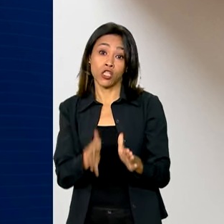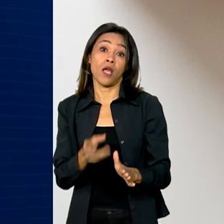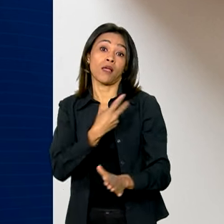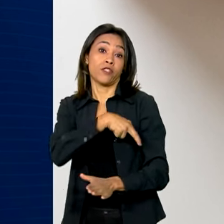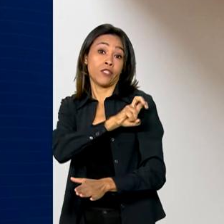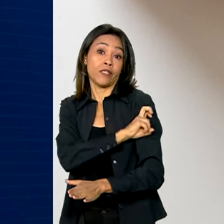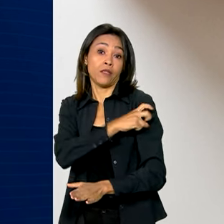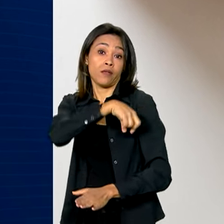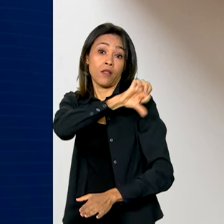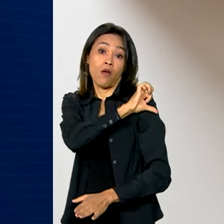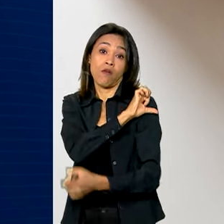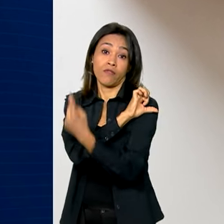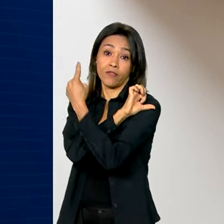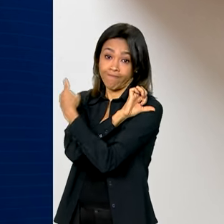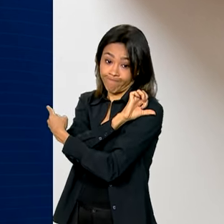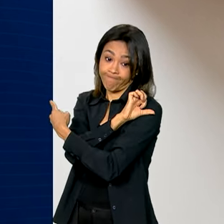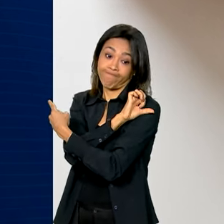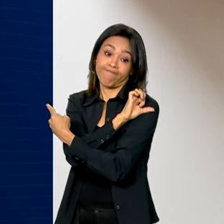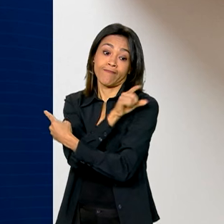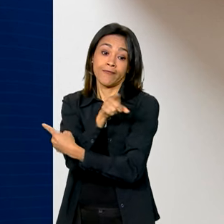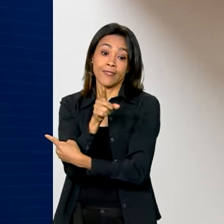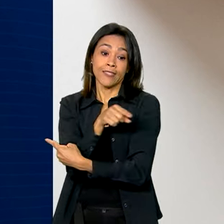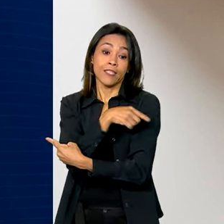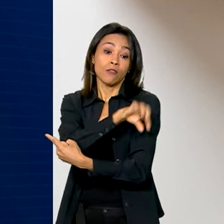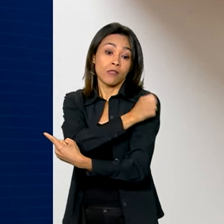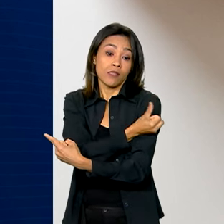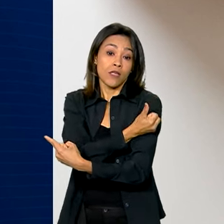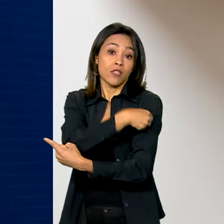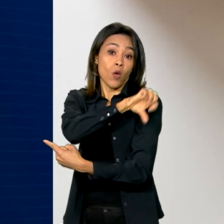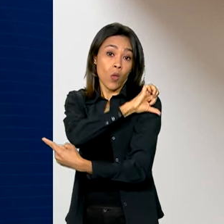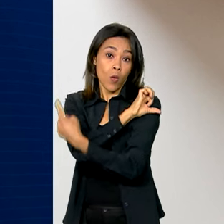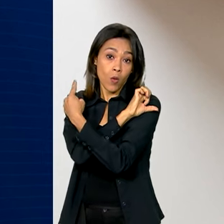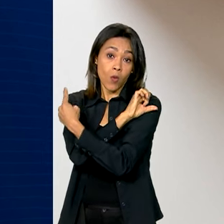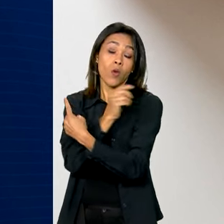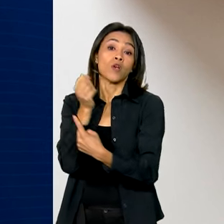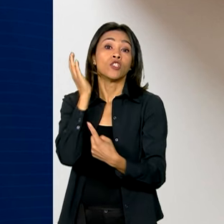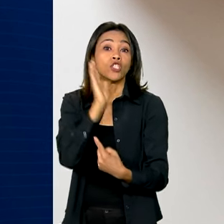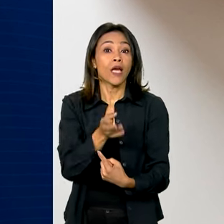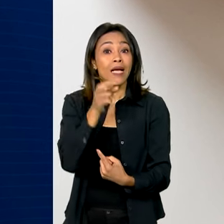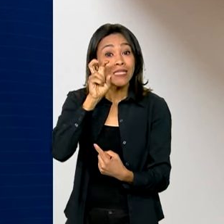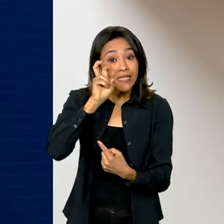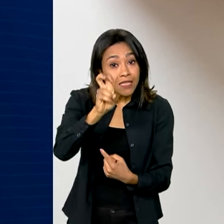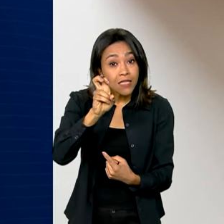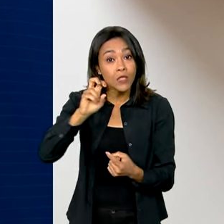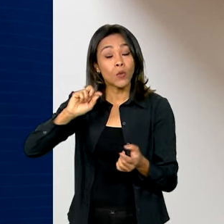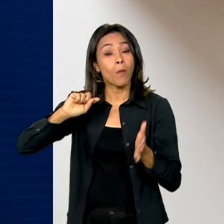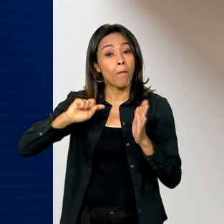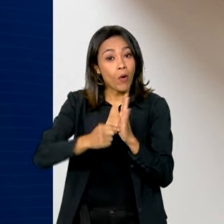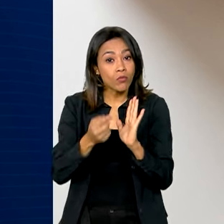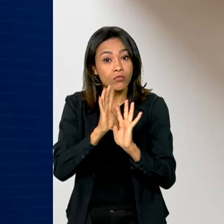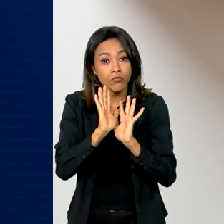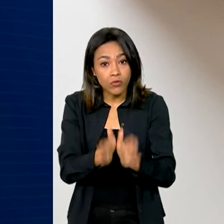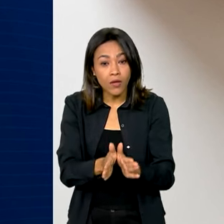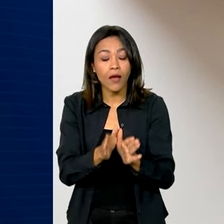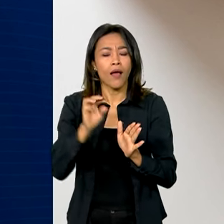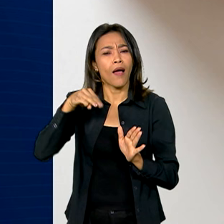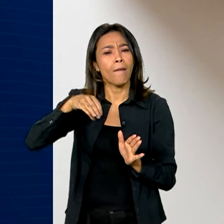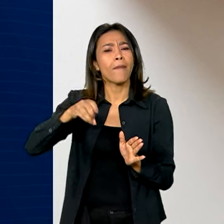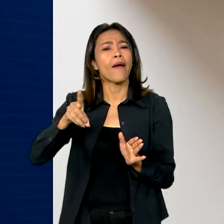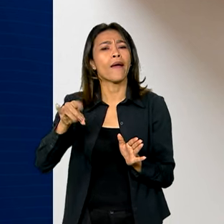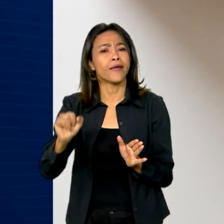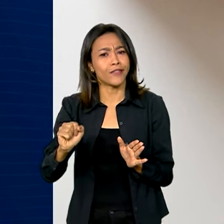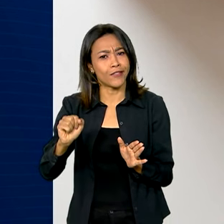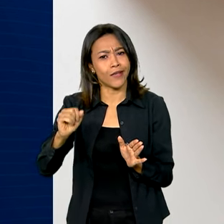ensino fundamental do sexto ao 9º ano foram cinco pontos a média definida